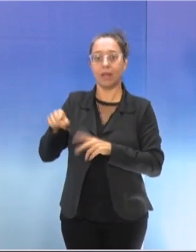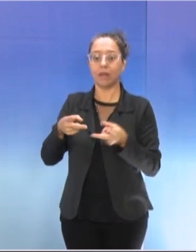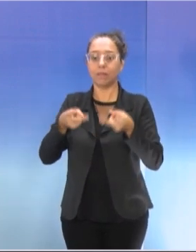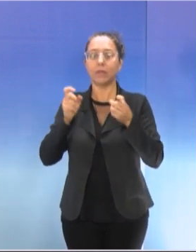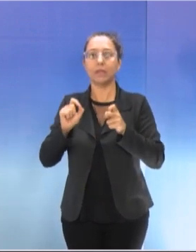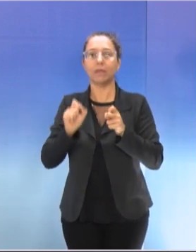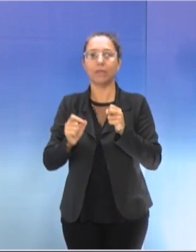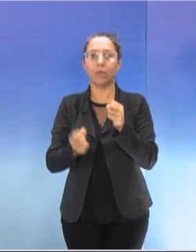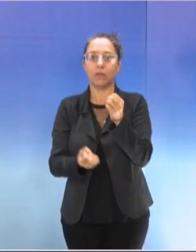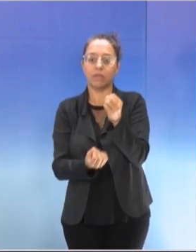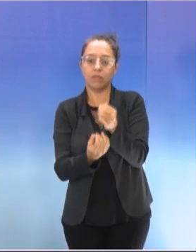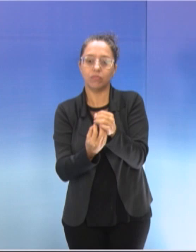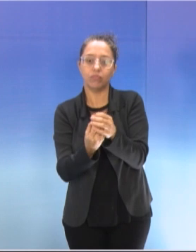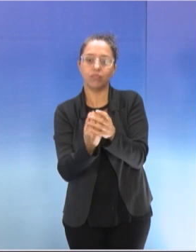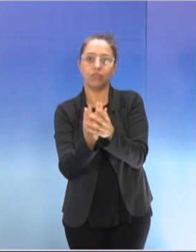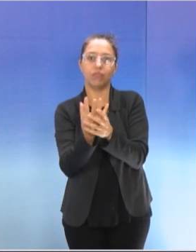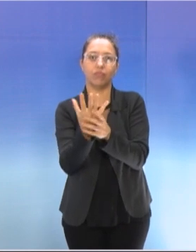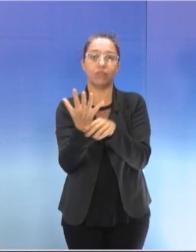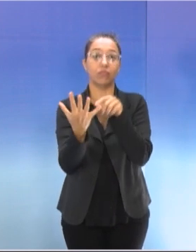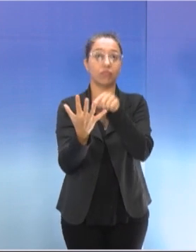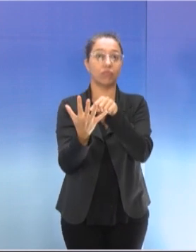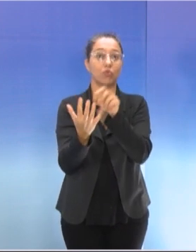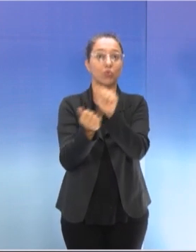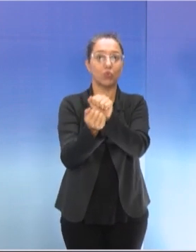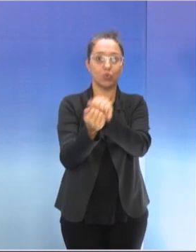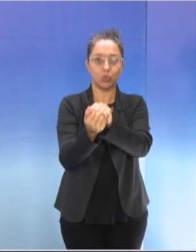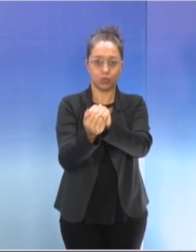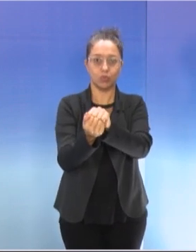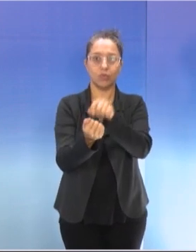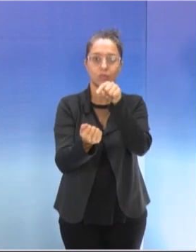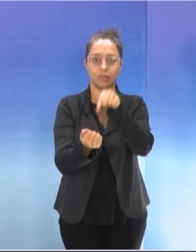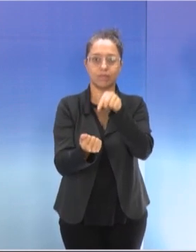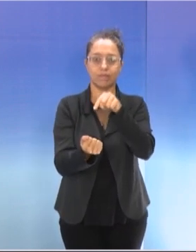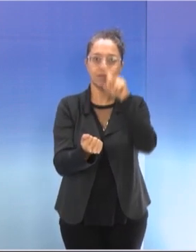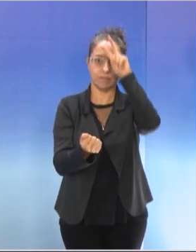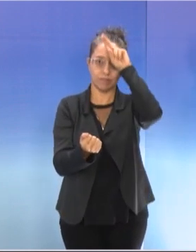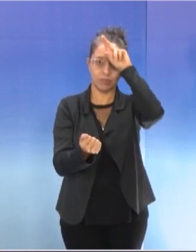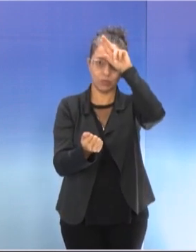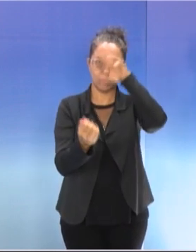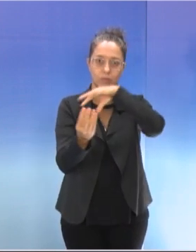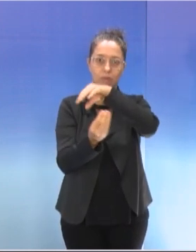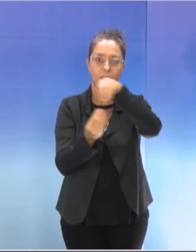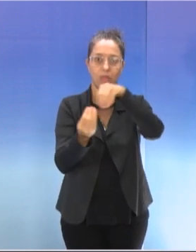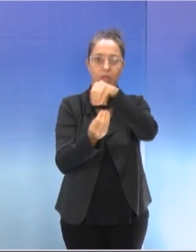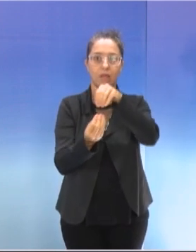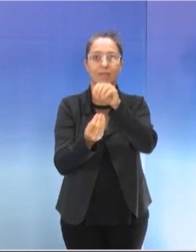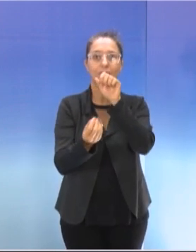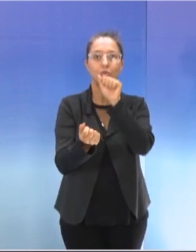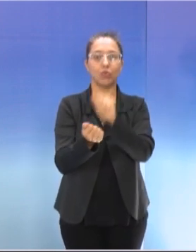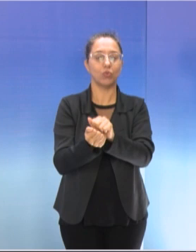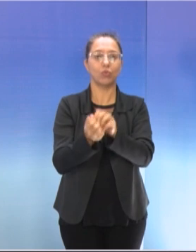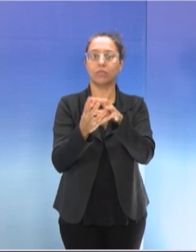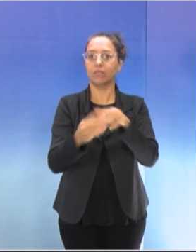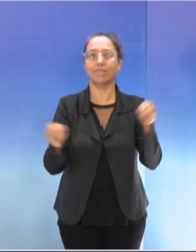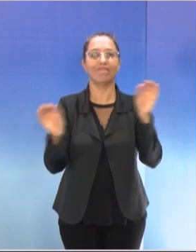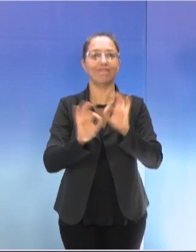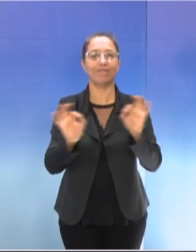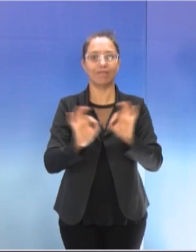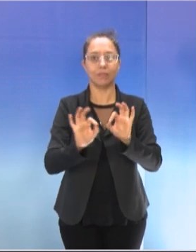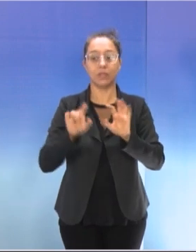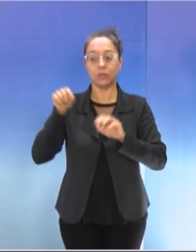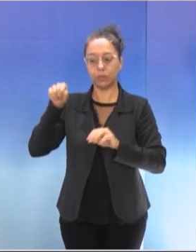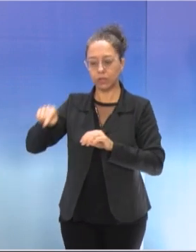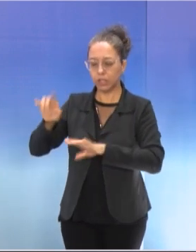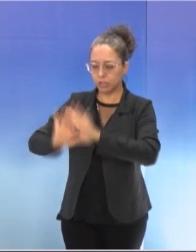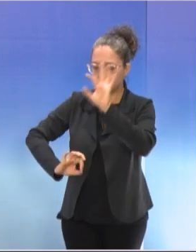crescia associada às plantas não era destruída. A partir de técnicas de manipulação genética em